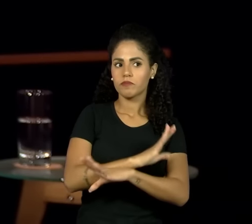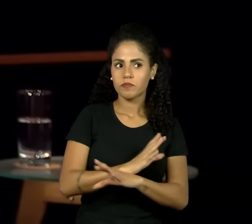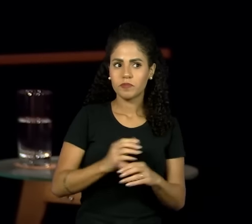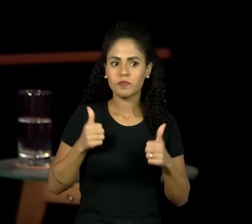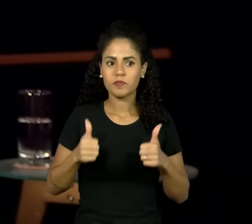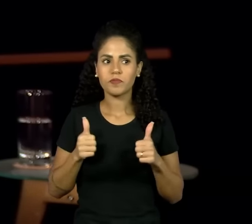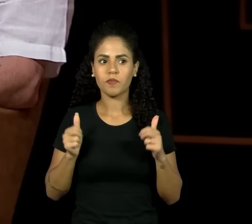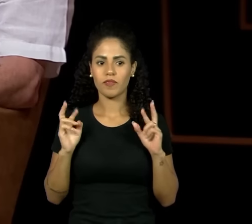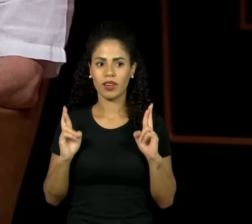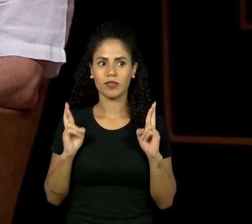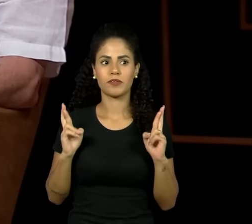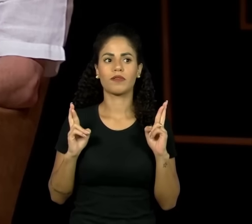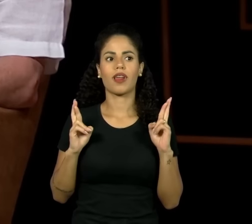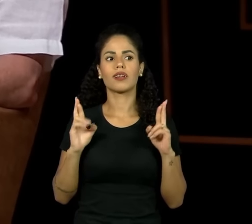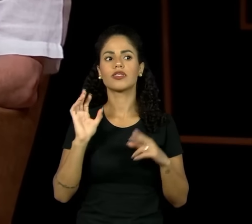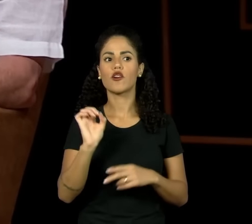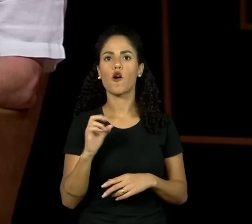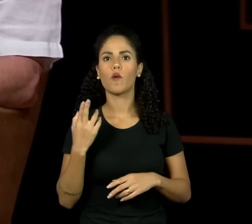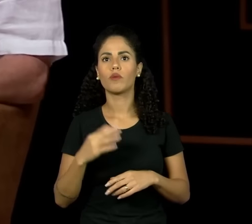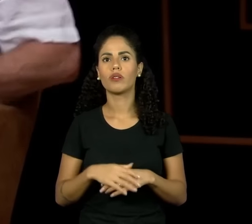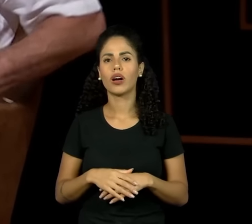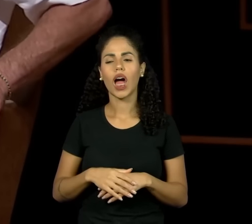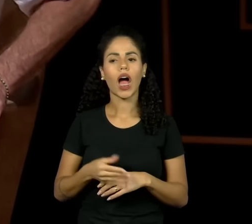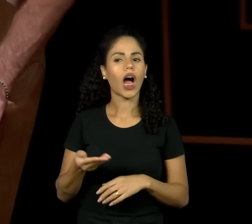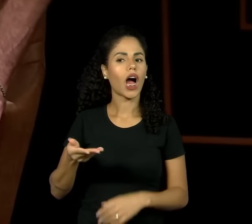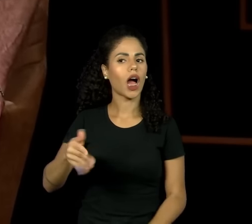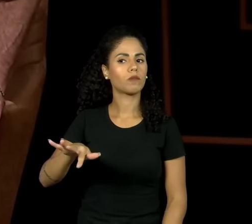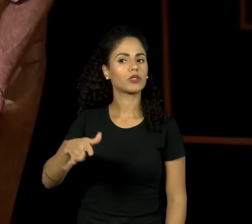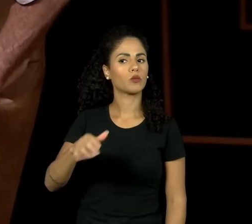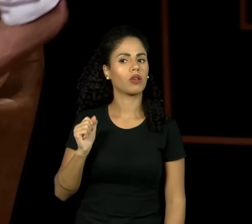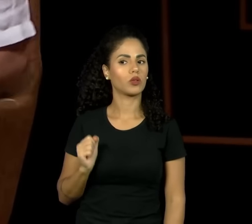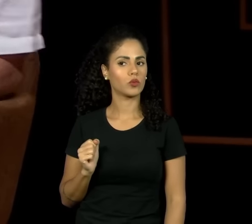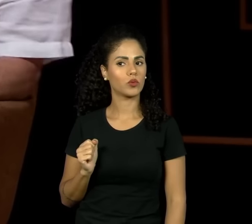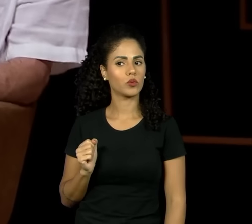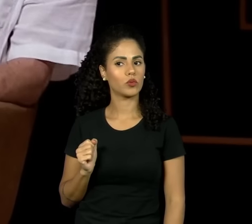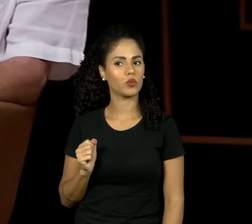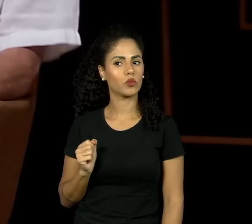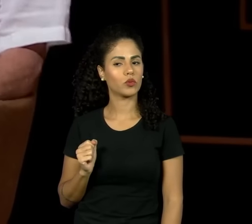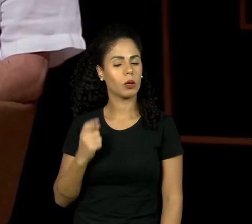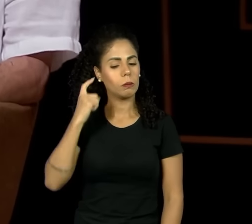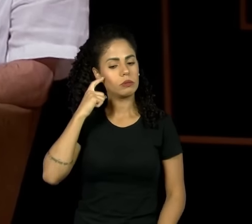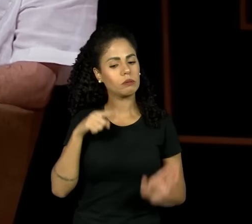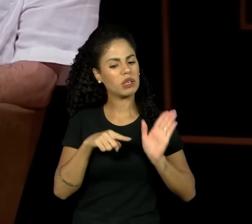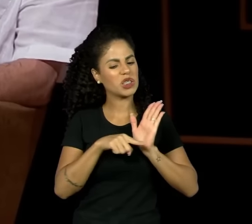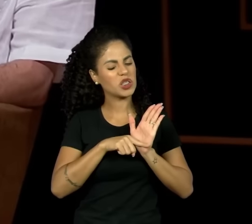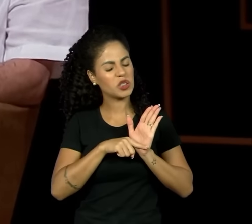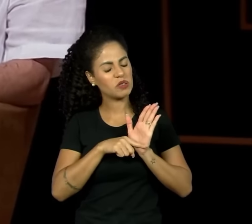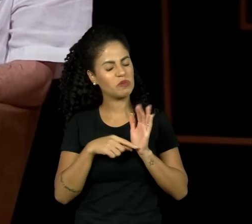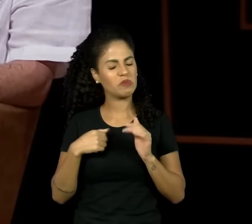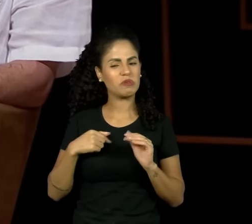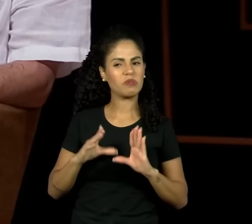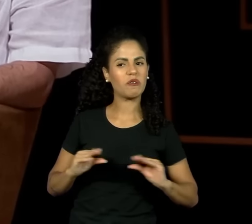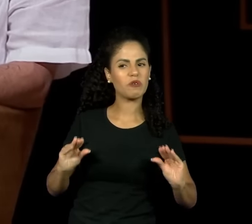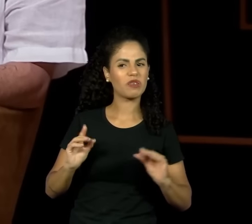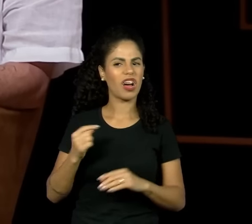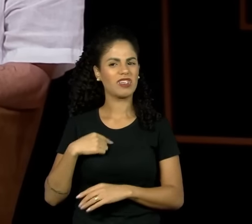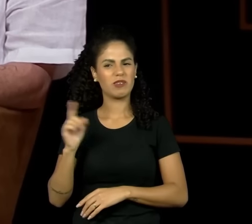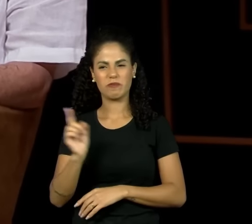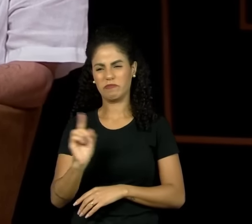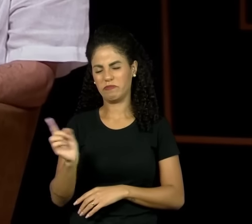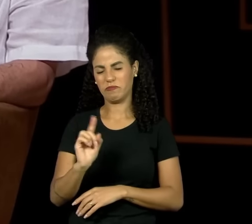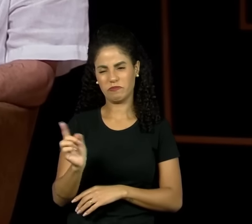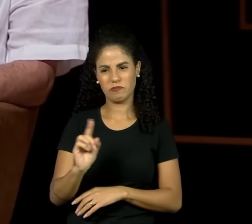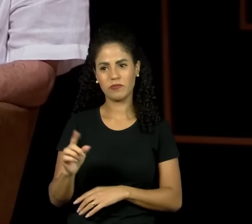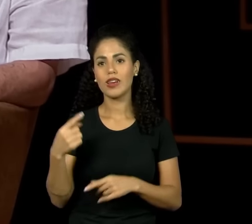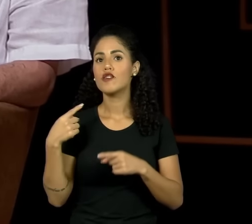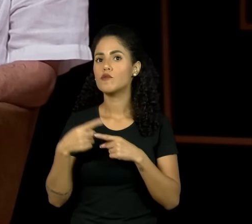certo ou mais mal do que bem entendeu eu falei acho que não sei acho que não tava à vontade e de fato não tava à vontade